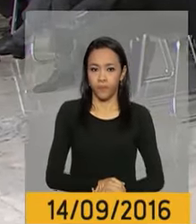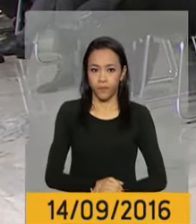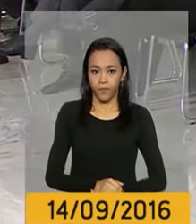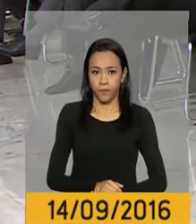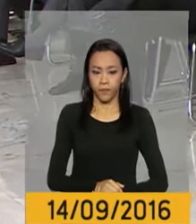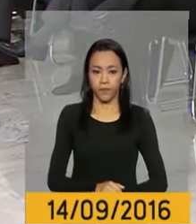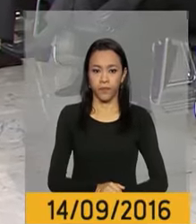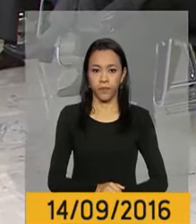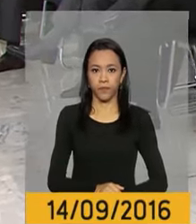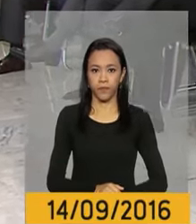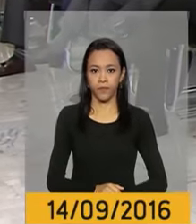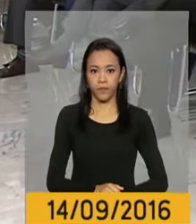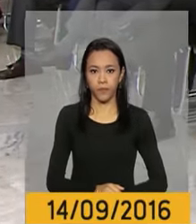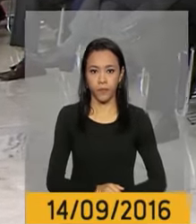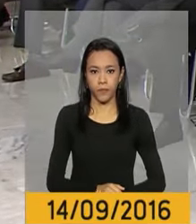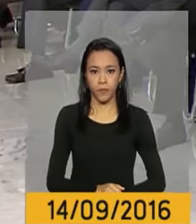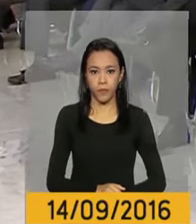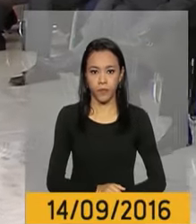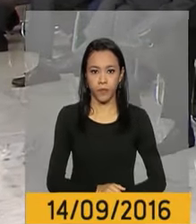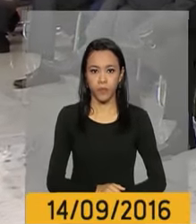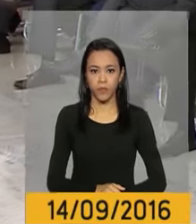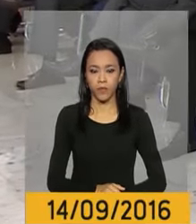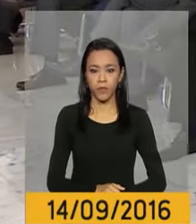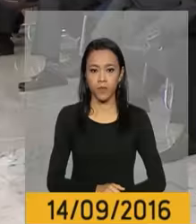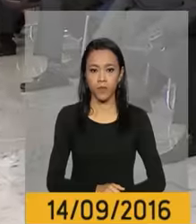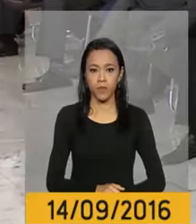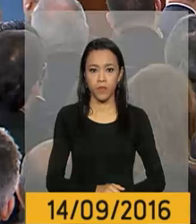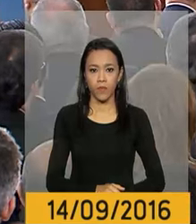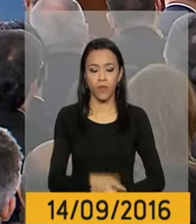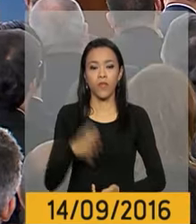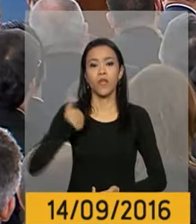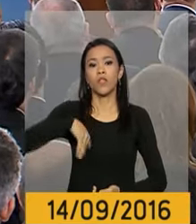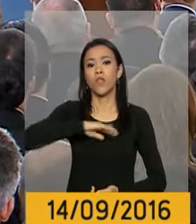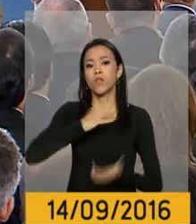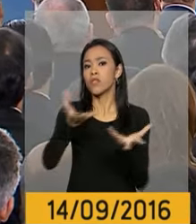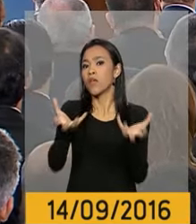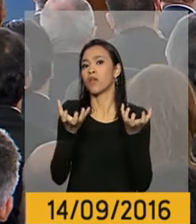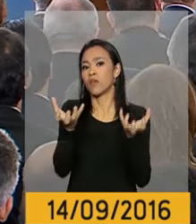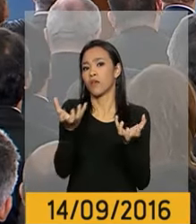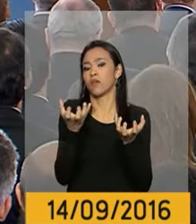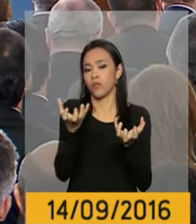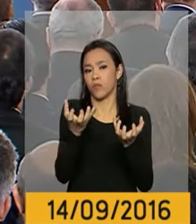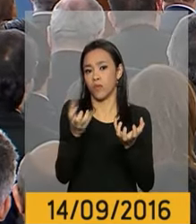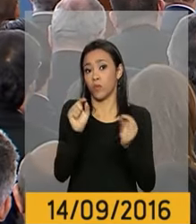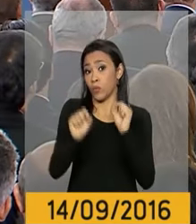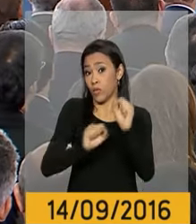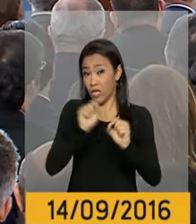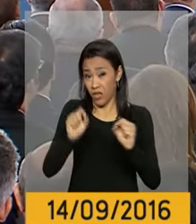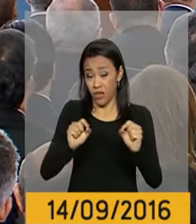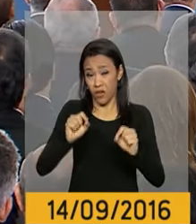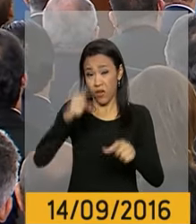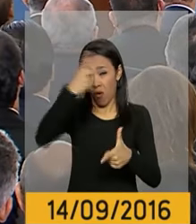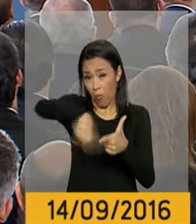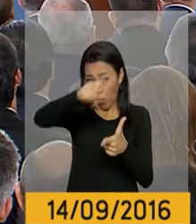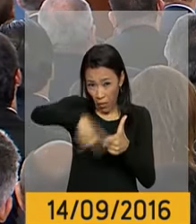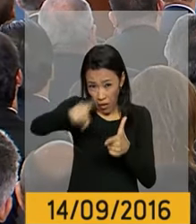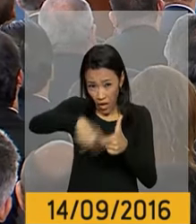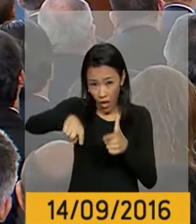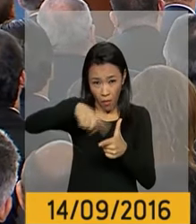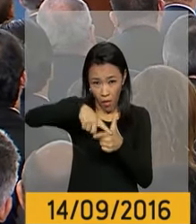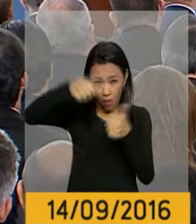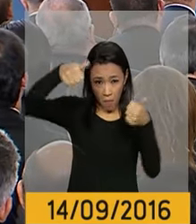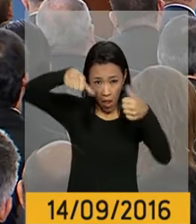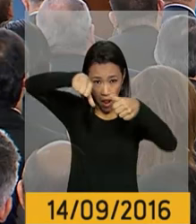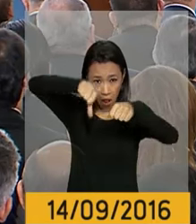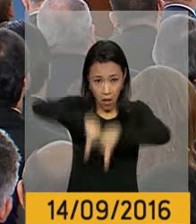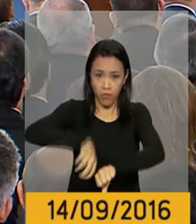Nós queremos, por acaso, o mal do país. Ao contrário, desde